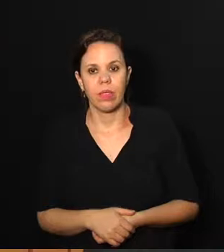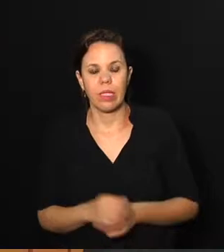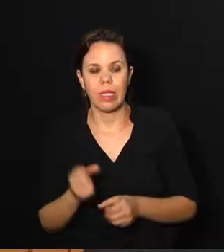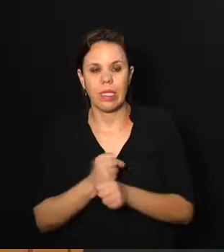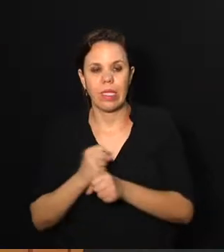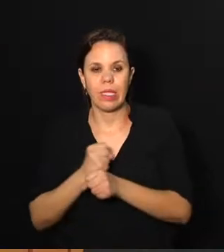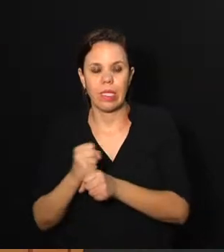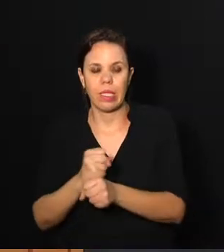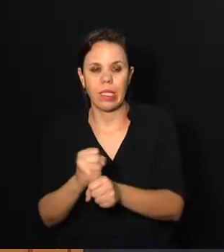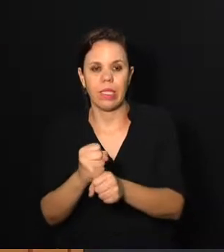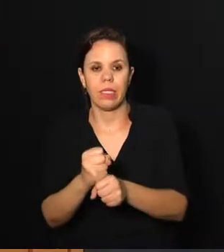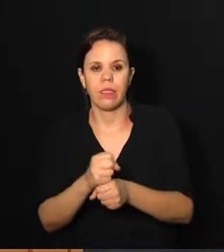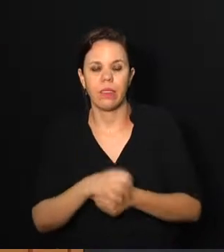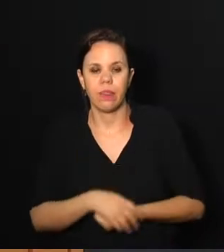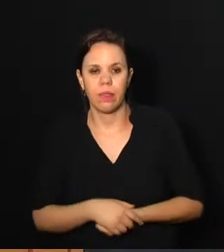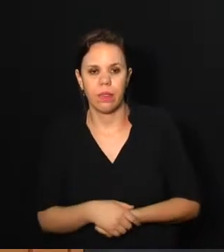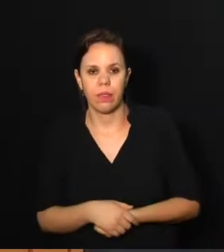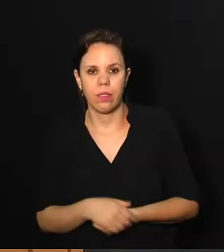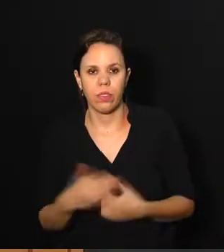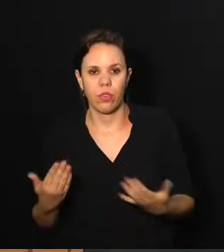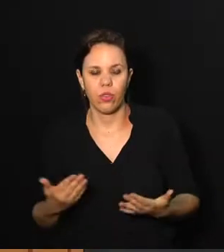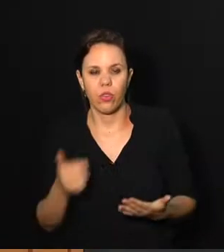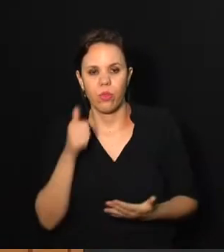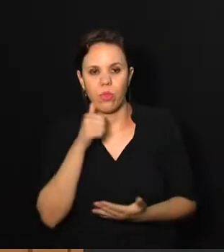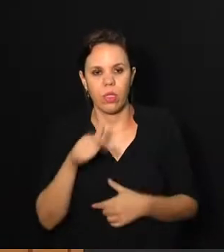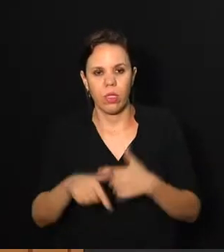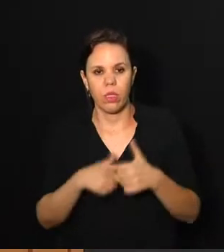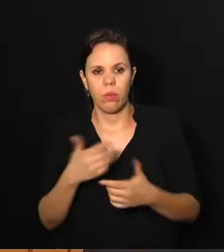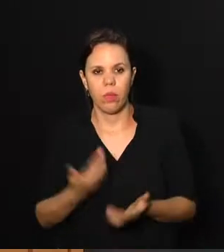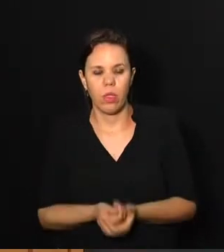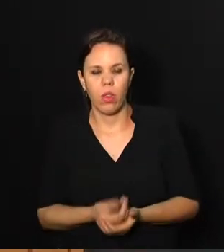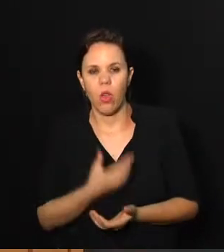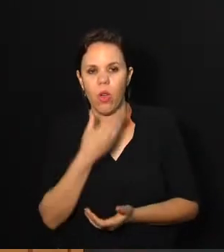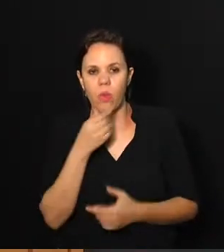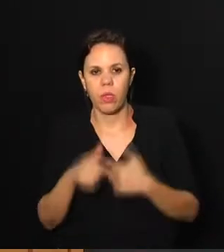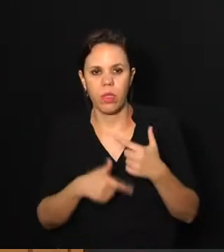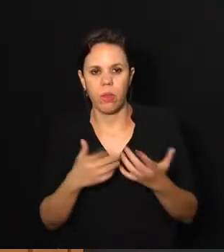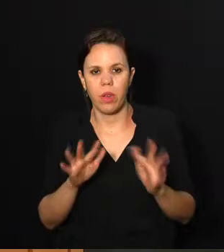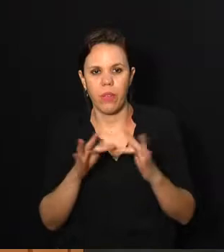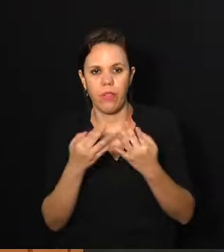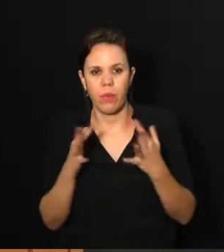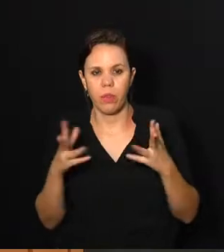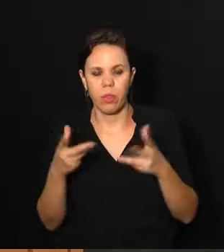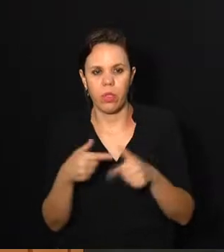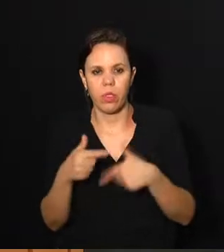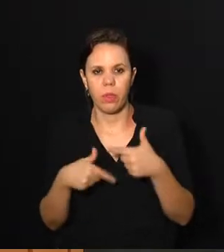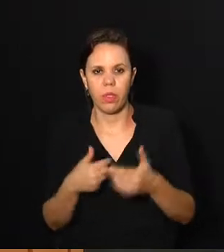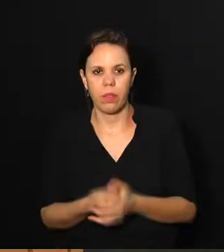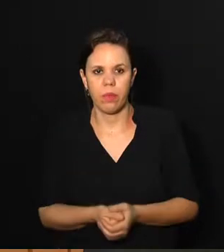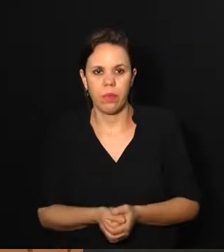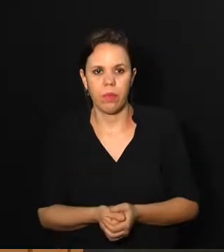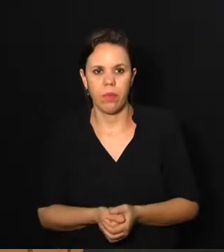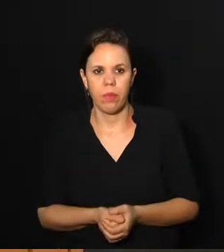cá. Hoje a mulher trabalha, o homem trabalha, a família inteira trabalha.